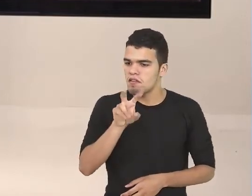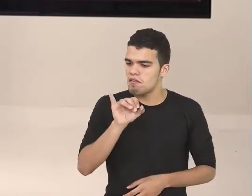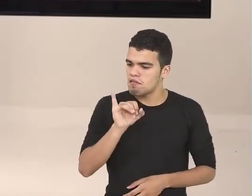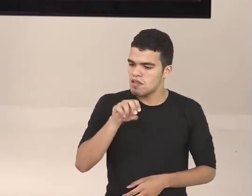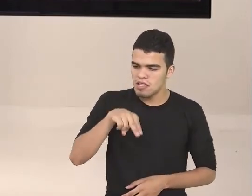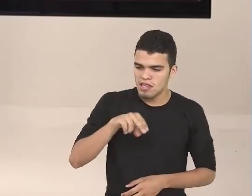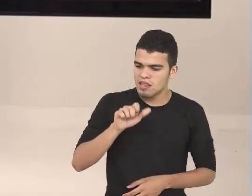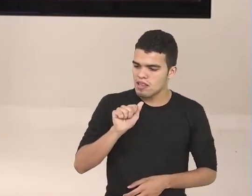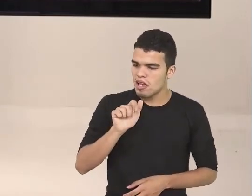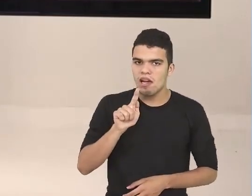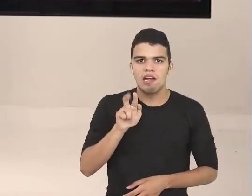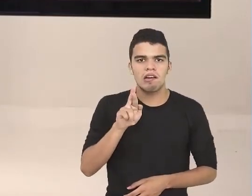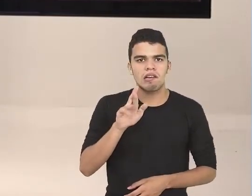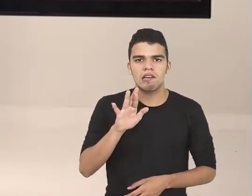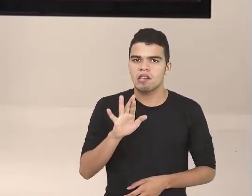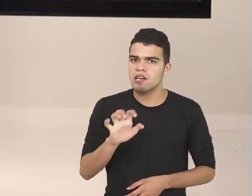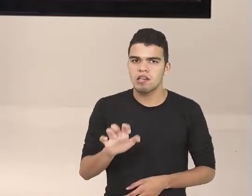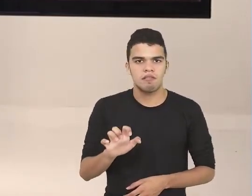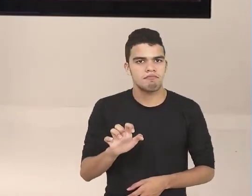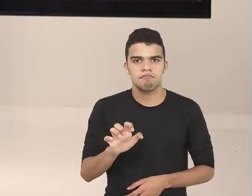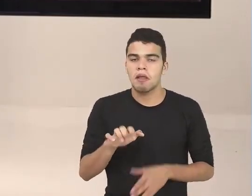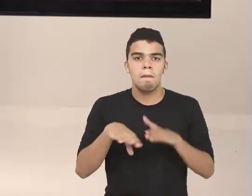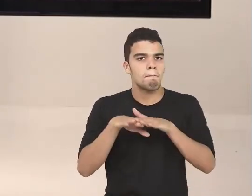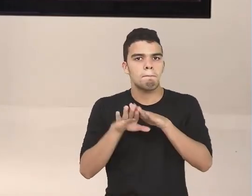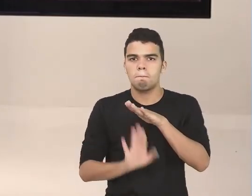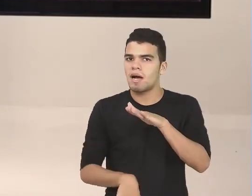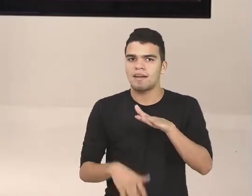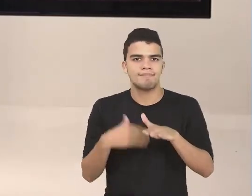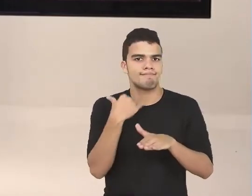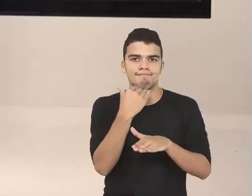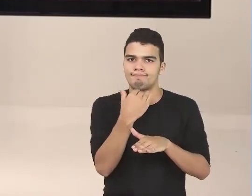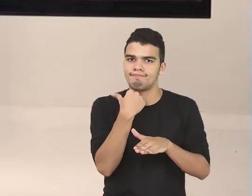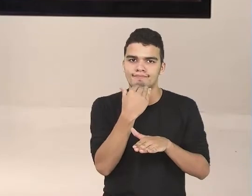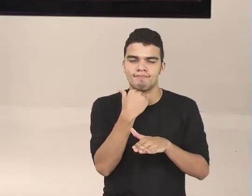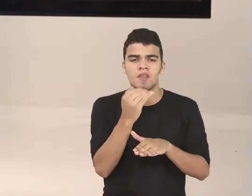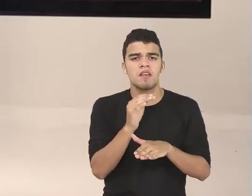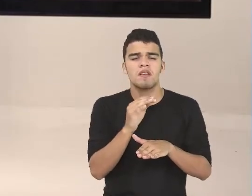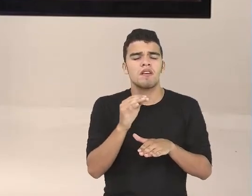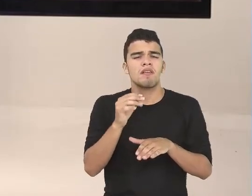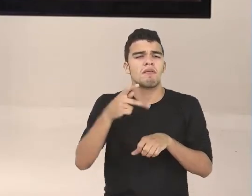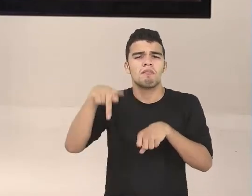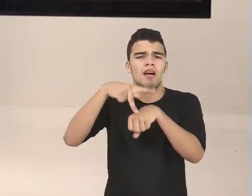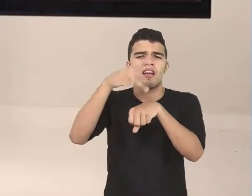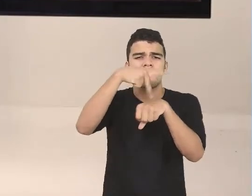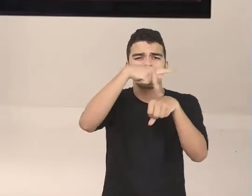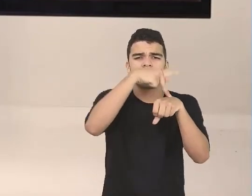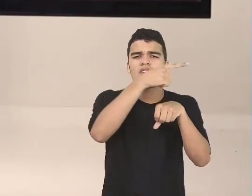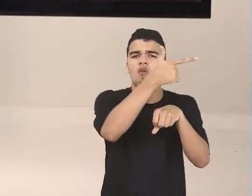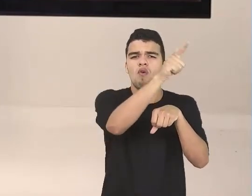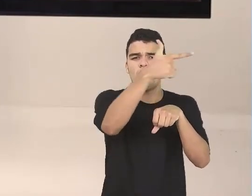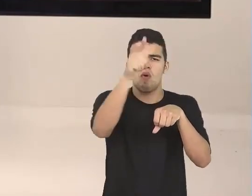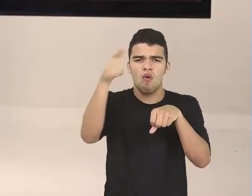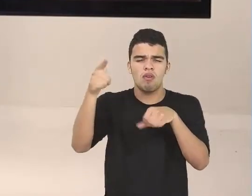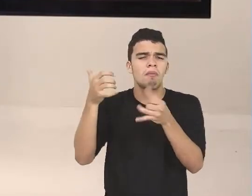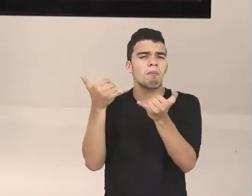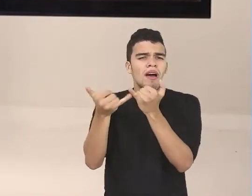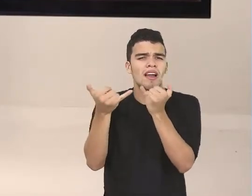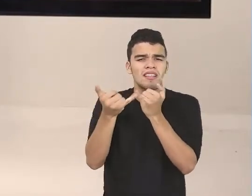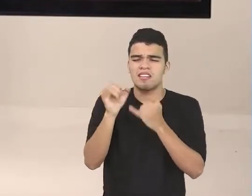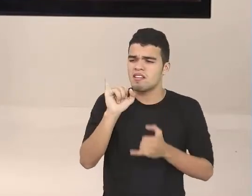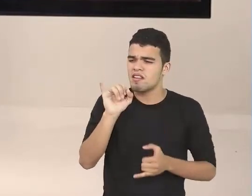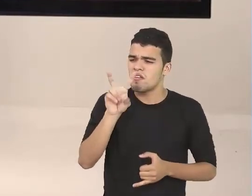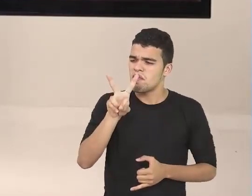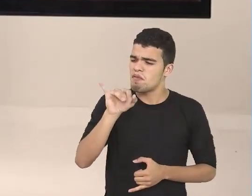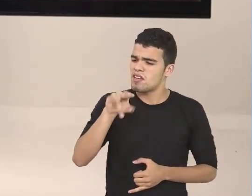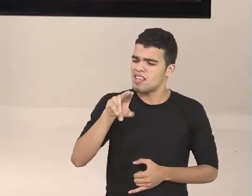Brasil, existem alguns produtos que eles dizem que é tipo um vinagre que é utilizado para limpeza. Esse sim, mas aqui no Brasil